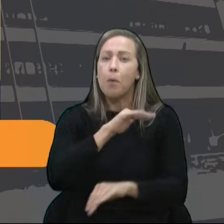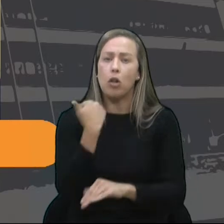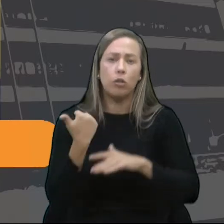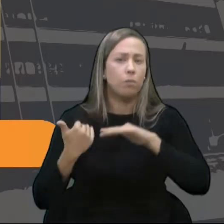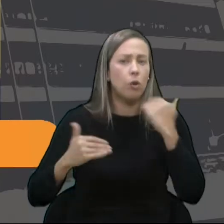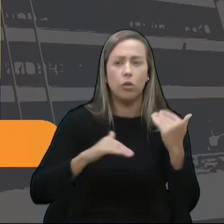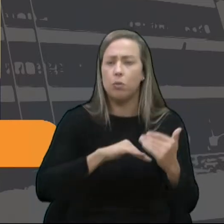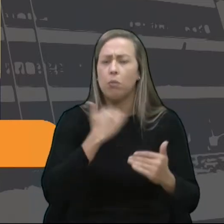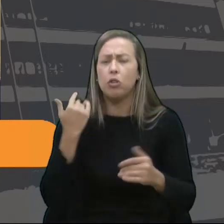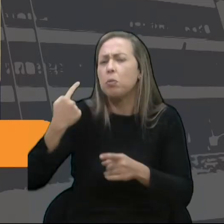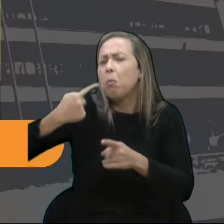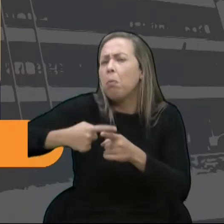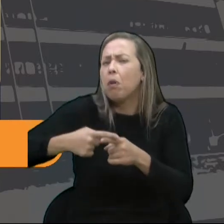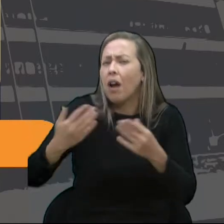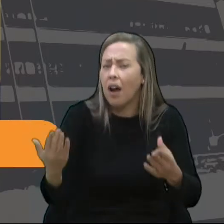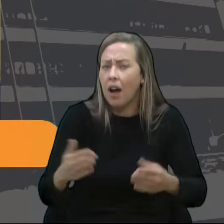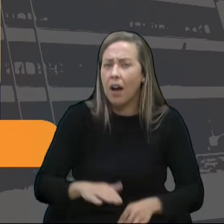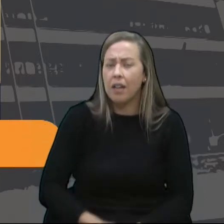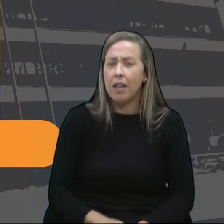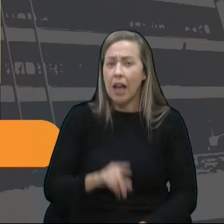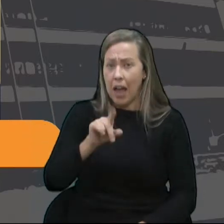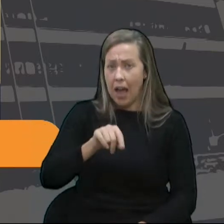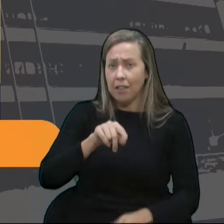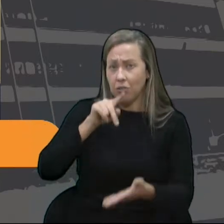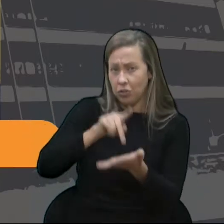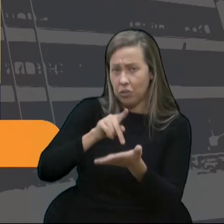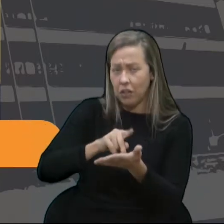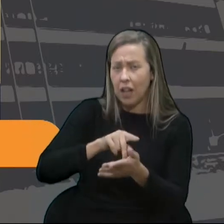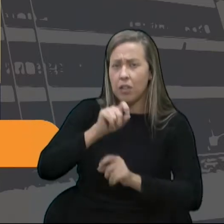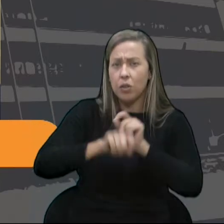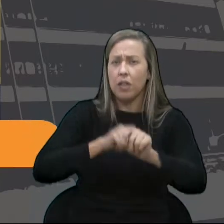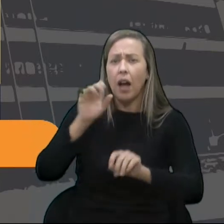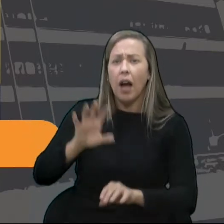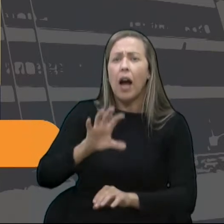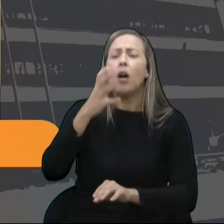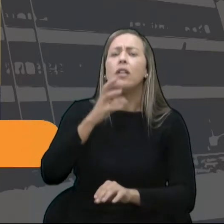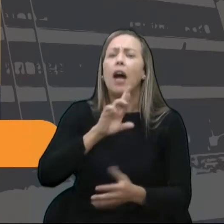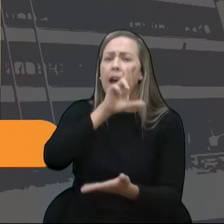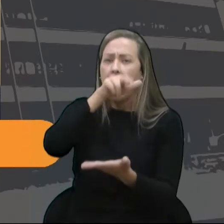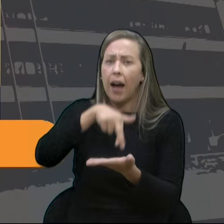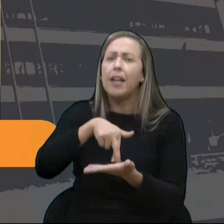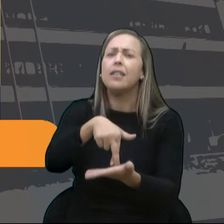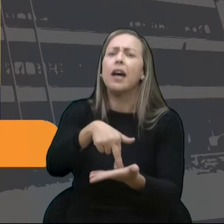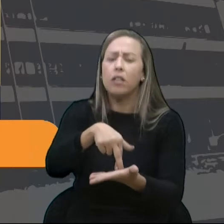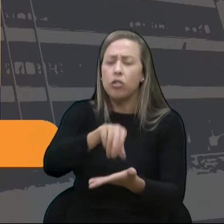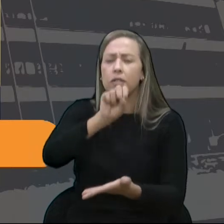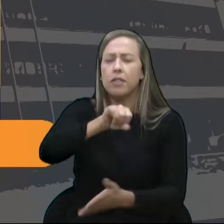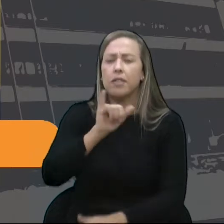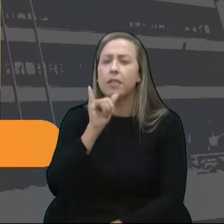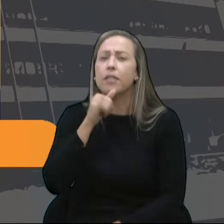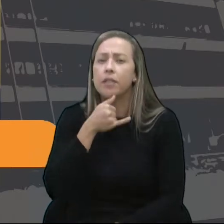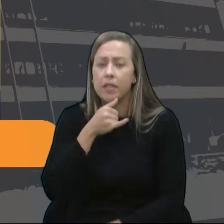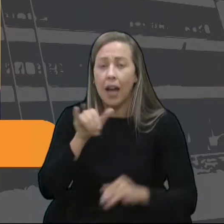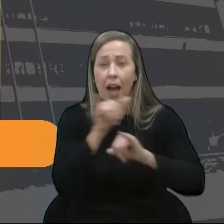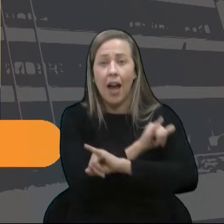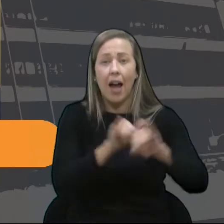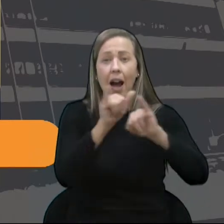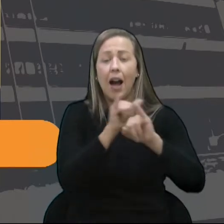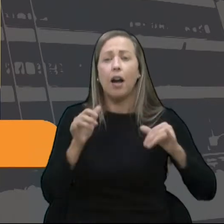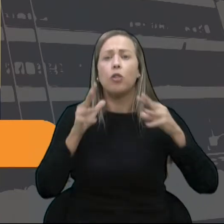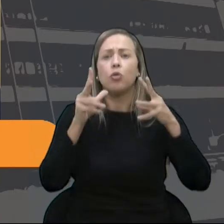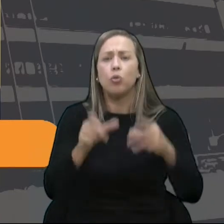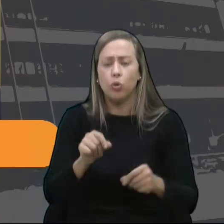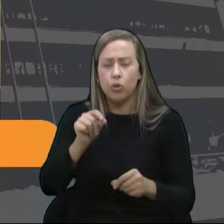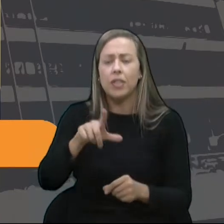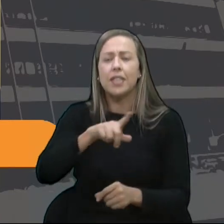mortes, porque é o fato, é o que está acontecendo, é a realidade, infelizmente, e isso serve de alerta para que as pessoas tomem as